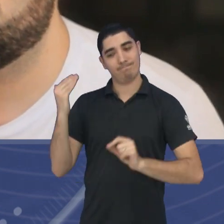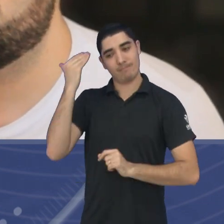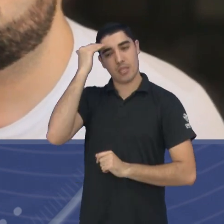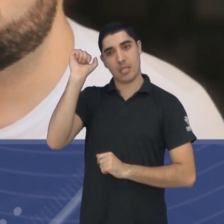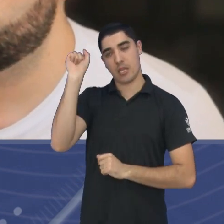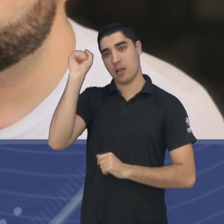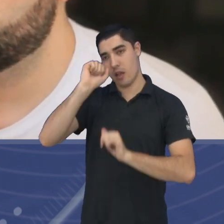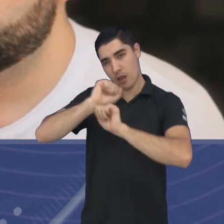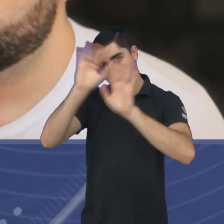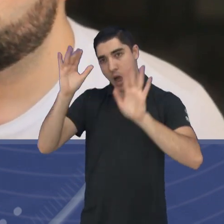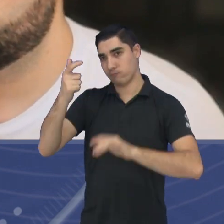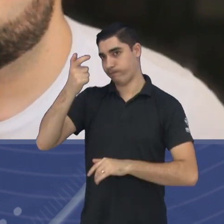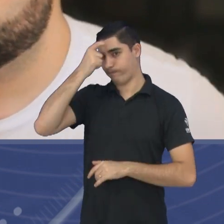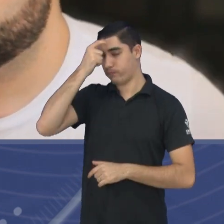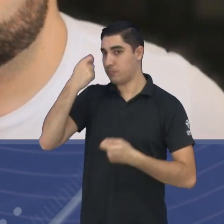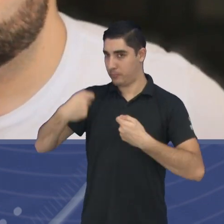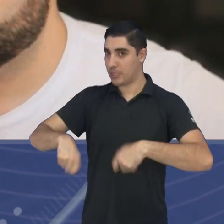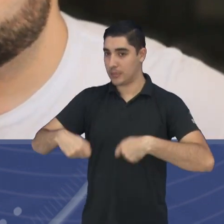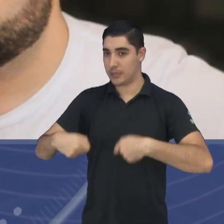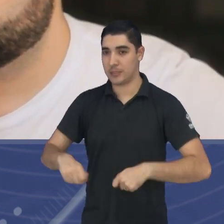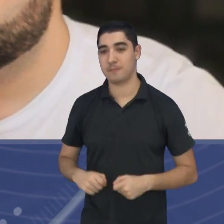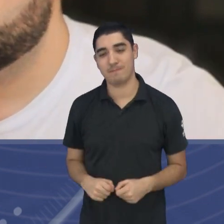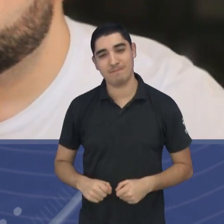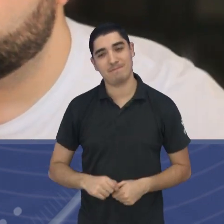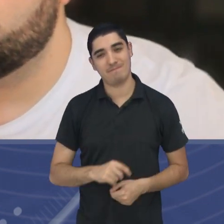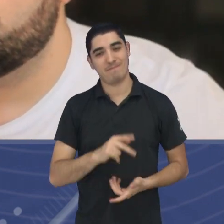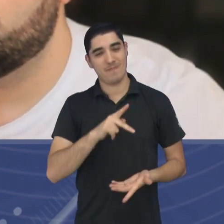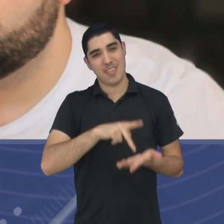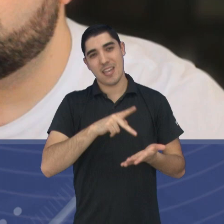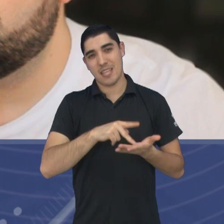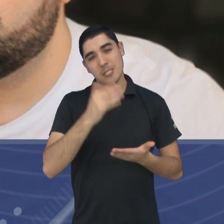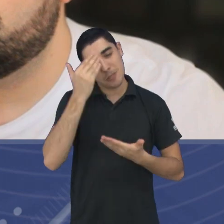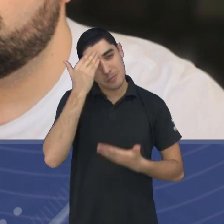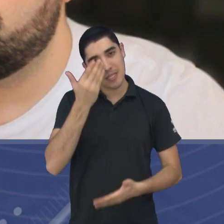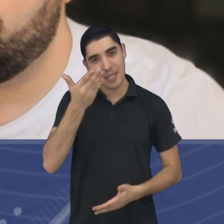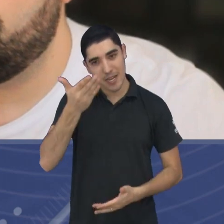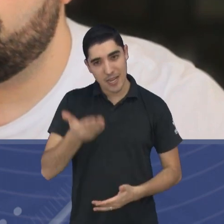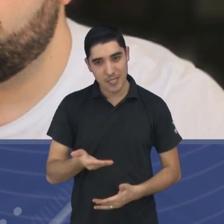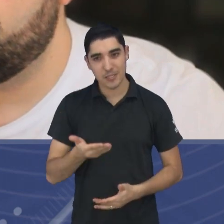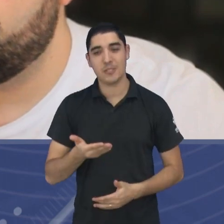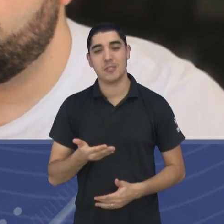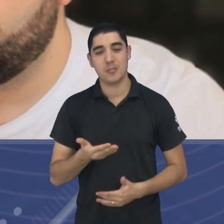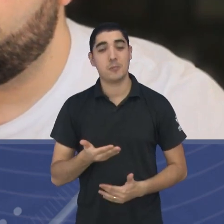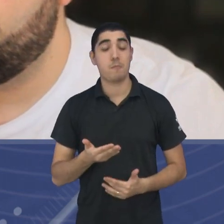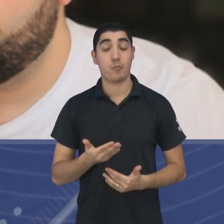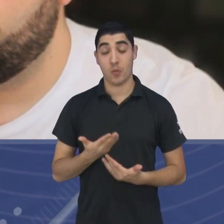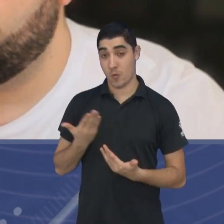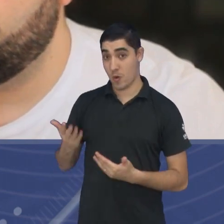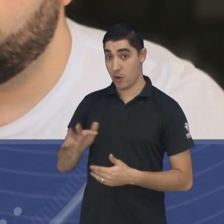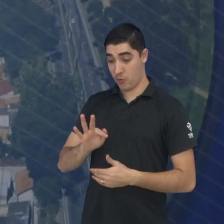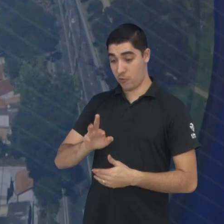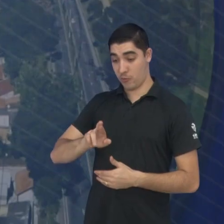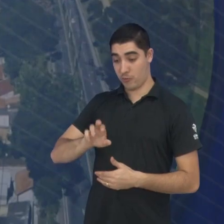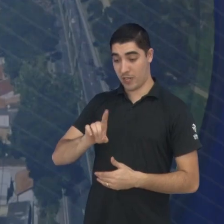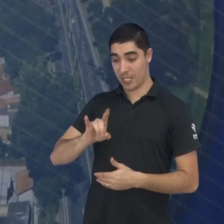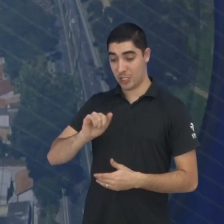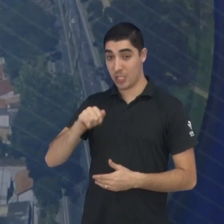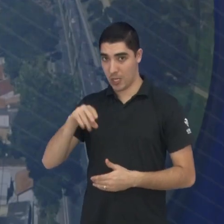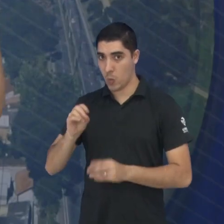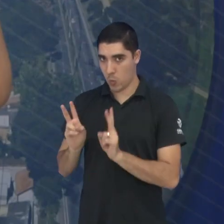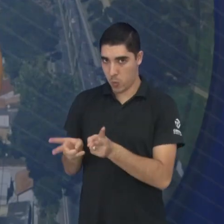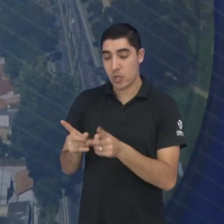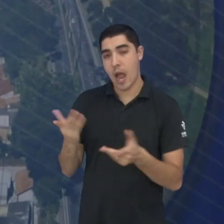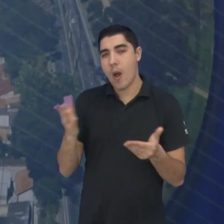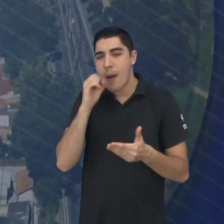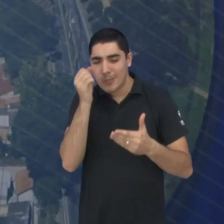também. Né? Obrigada mais uma vez, Fernando. Frediano continua aqui com a gente. Vamos para mais um rápido